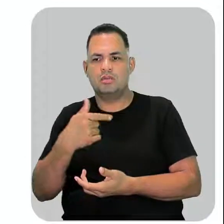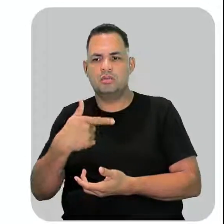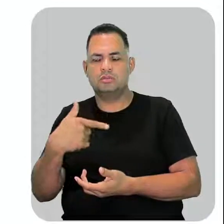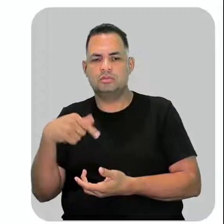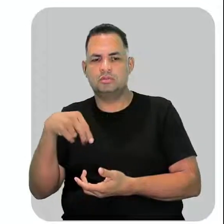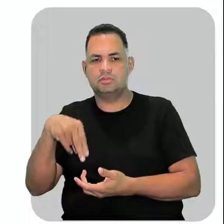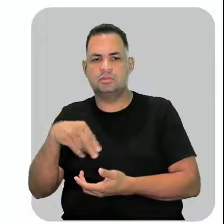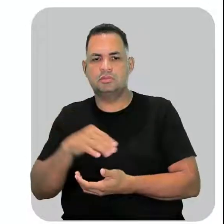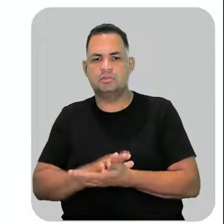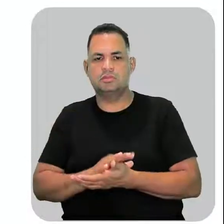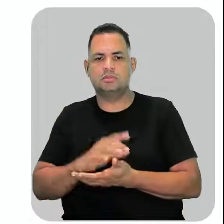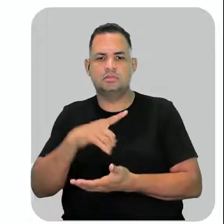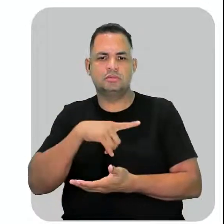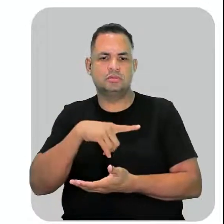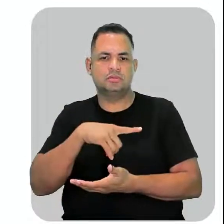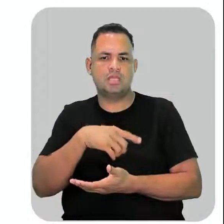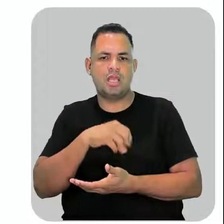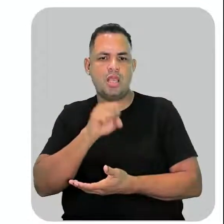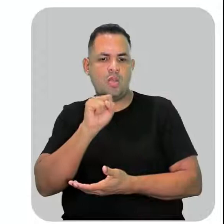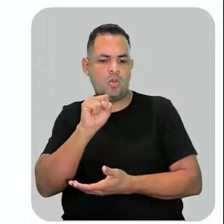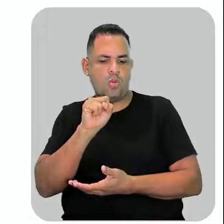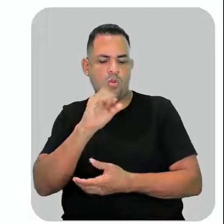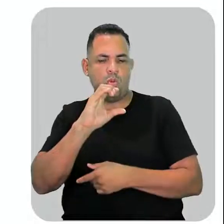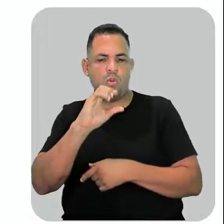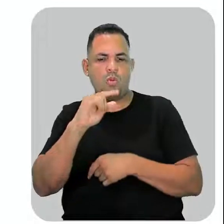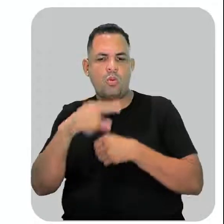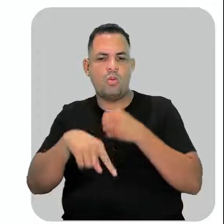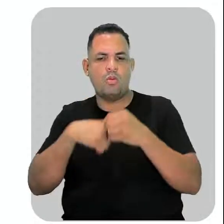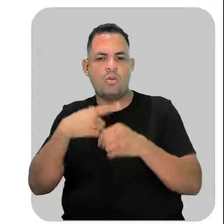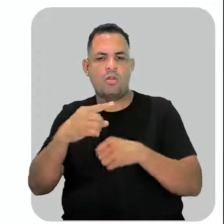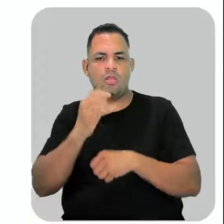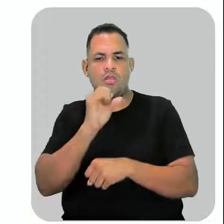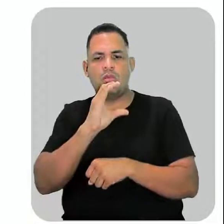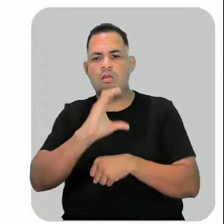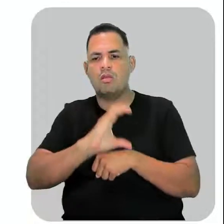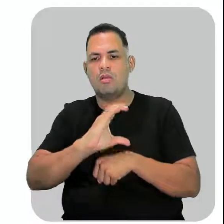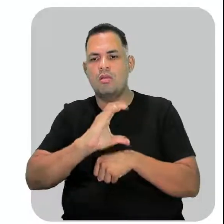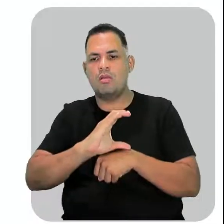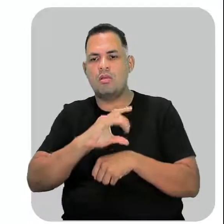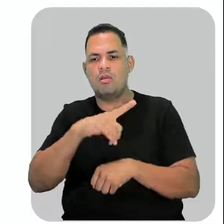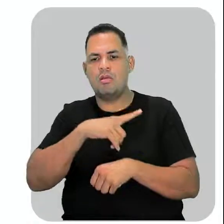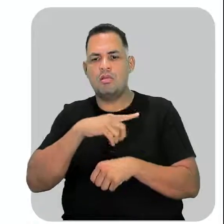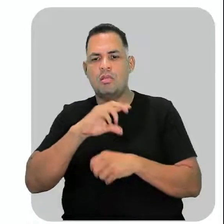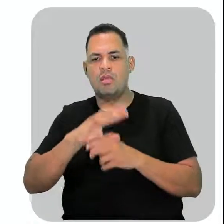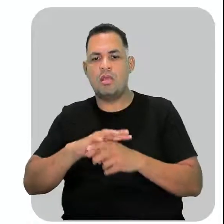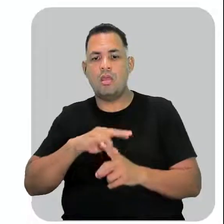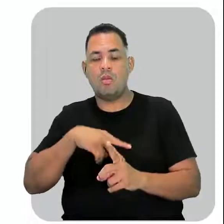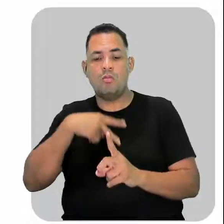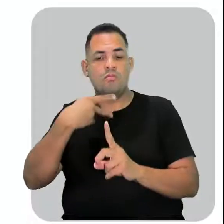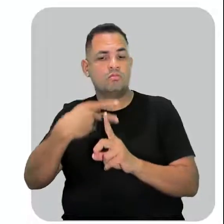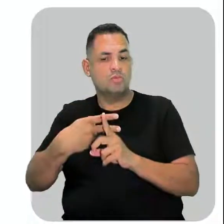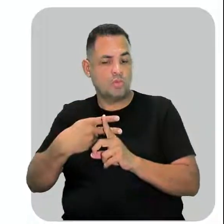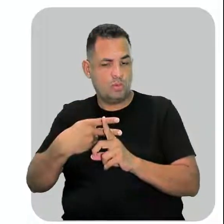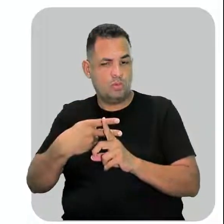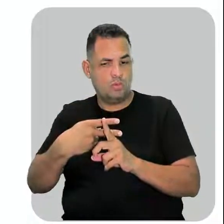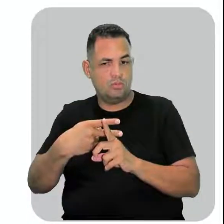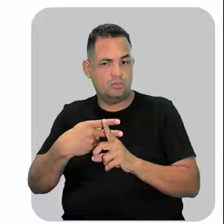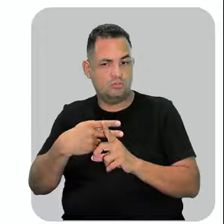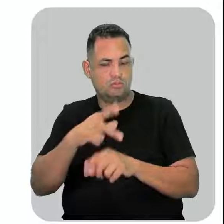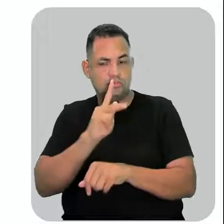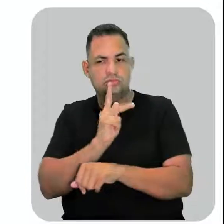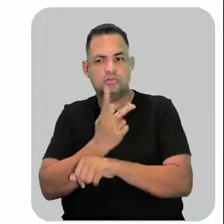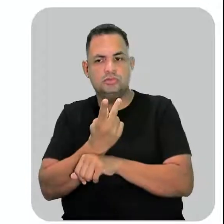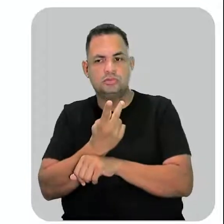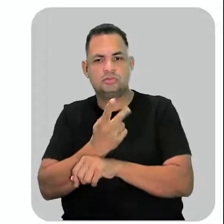Portanto, se o ciclo possui 8 átomos de carbono, ele vai ter o dobro de hidrogênios, tá?